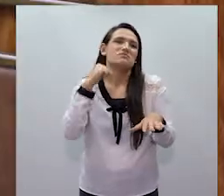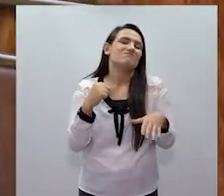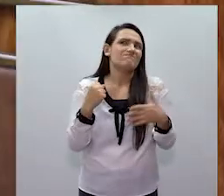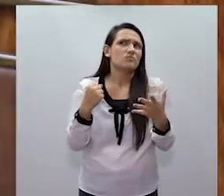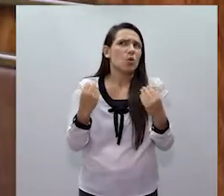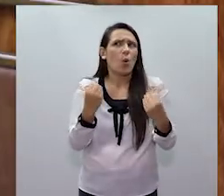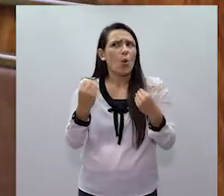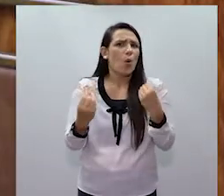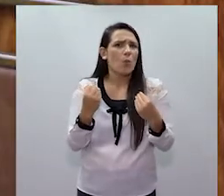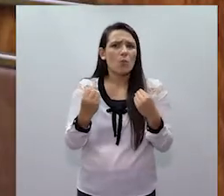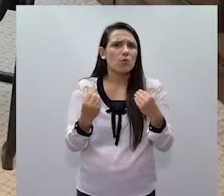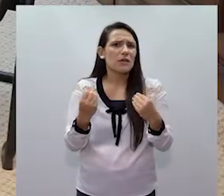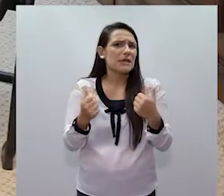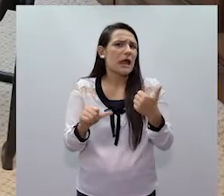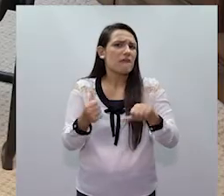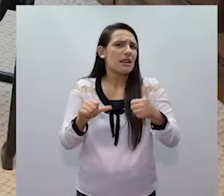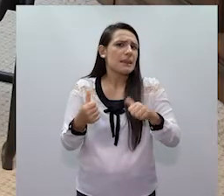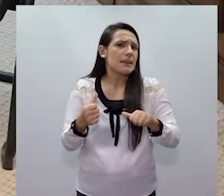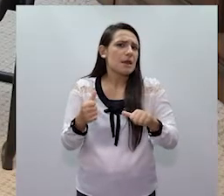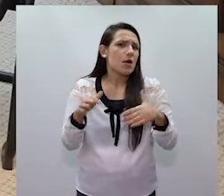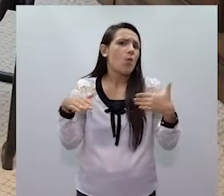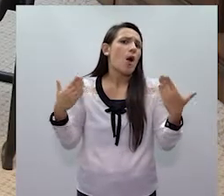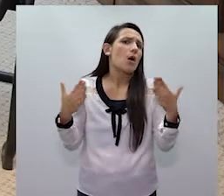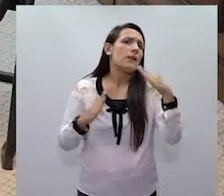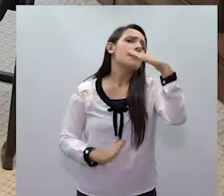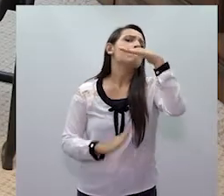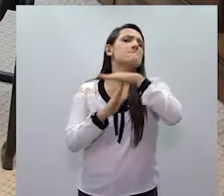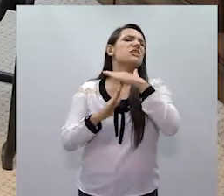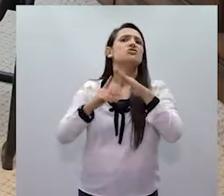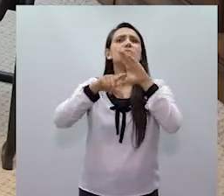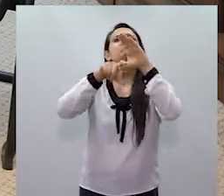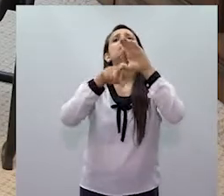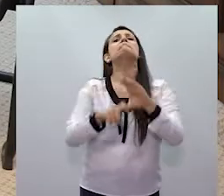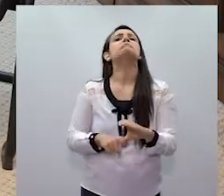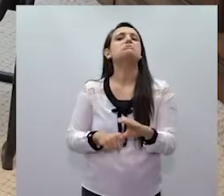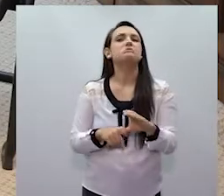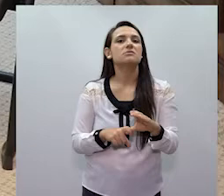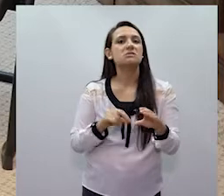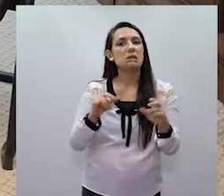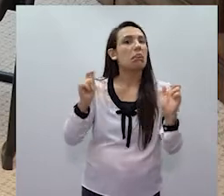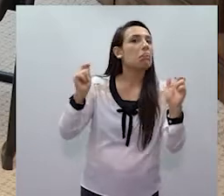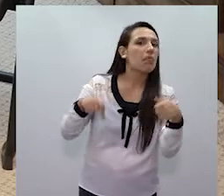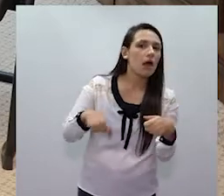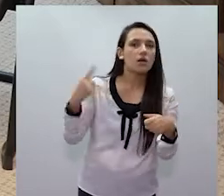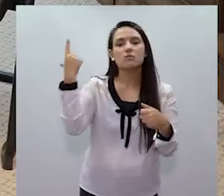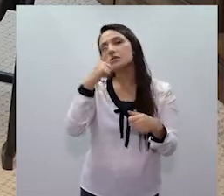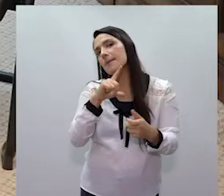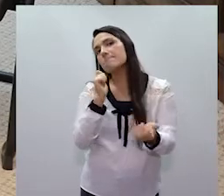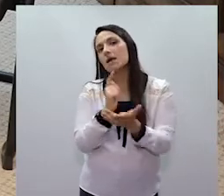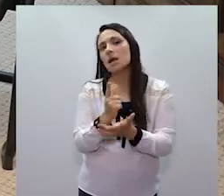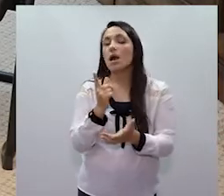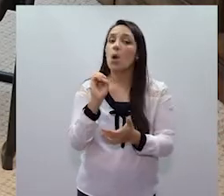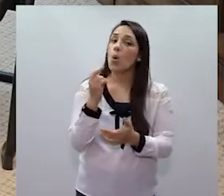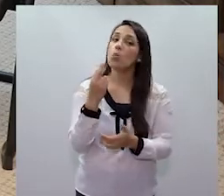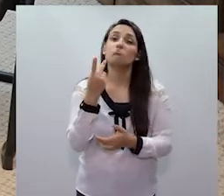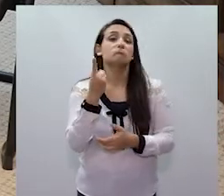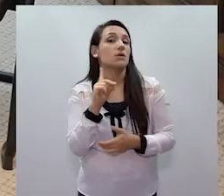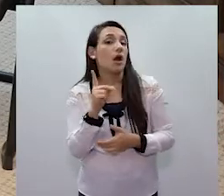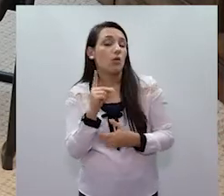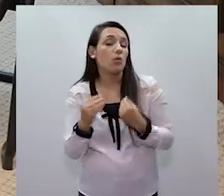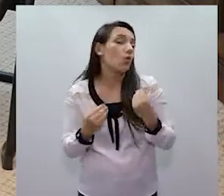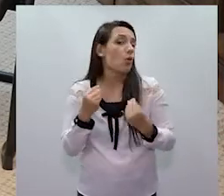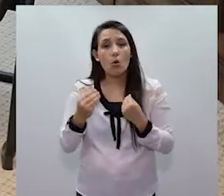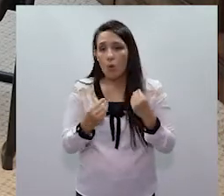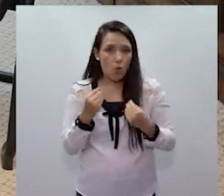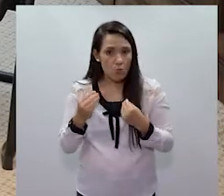Uhum. Qual que é esse equilíbrio aí para quem deseja, né, ser um pai ou uma mãe adotivos? Que ideia que eles têm que ter em relação ao dinheiro? O que é